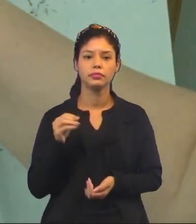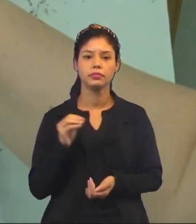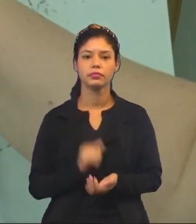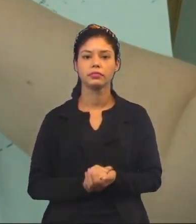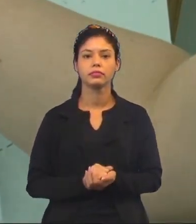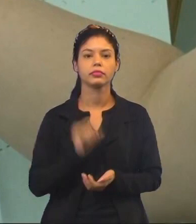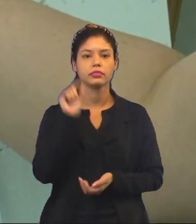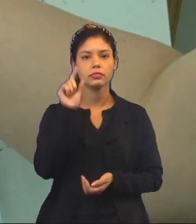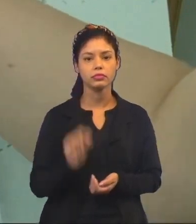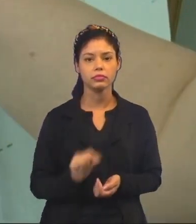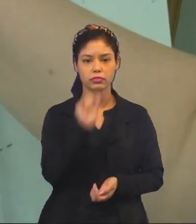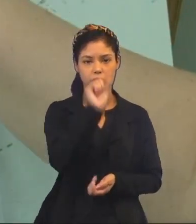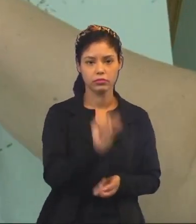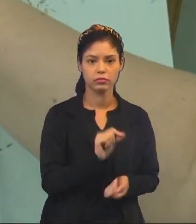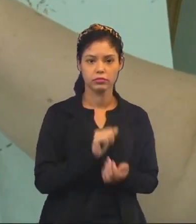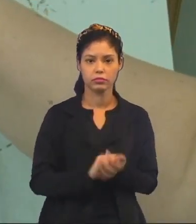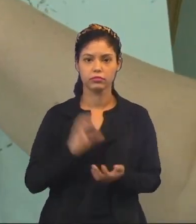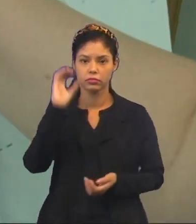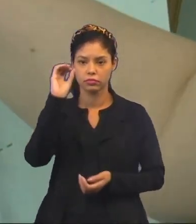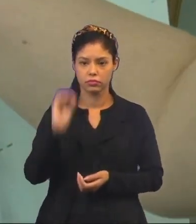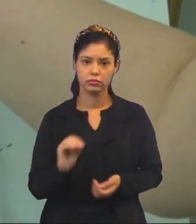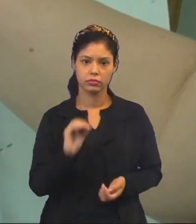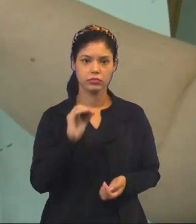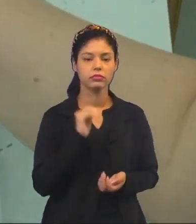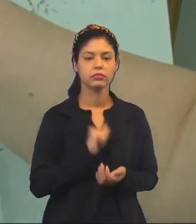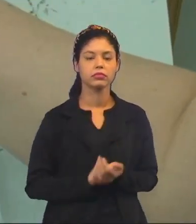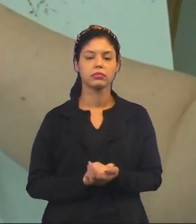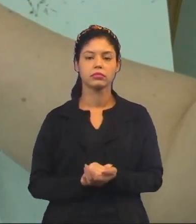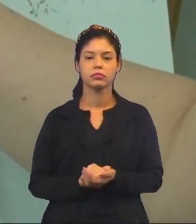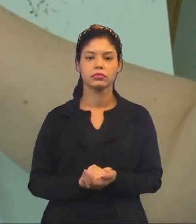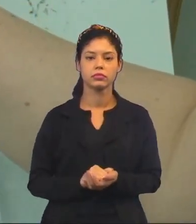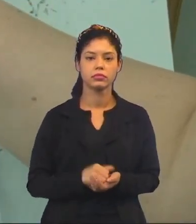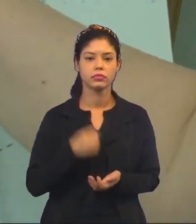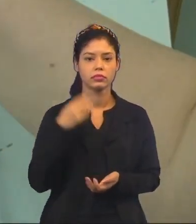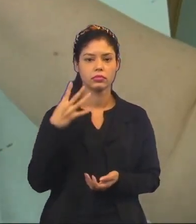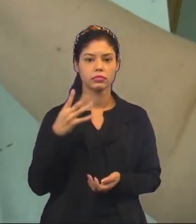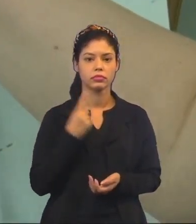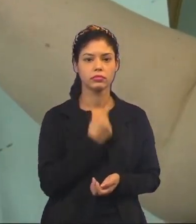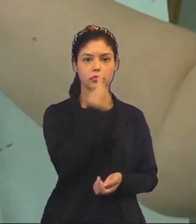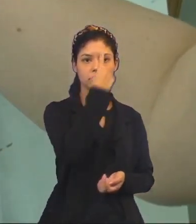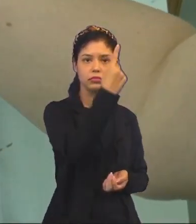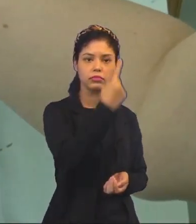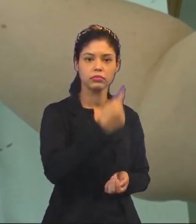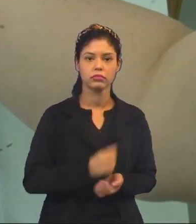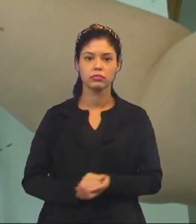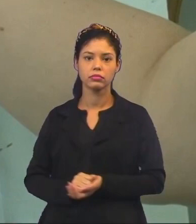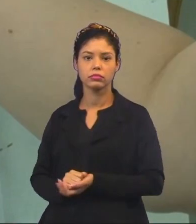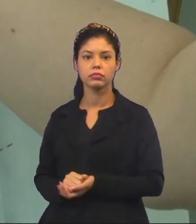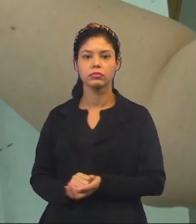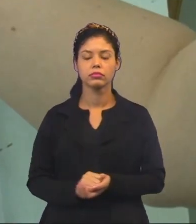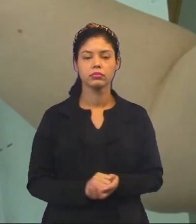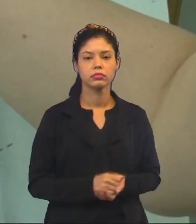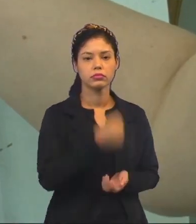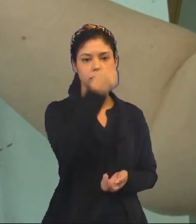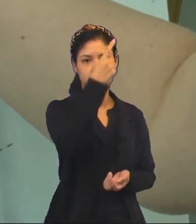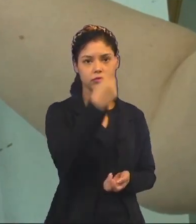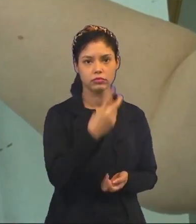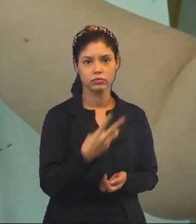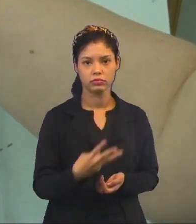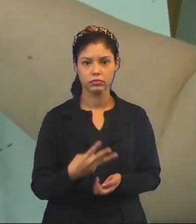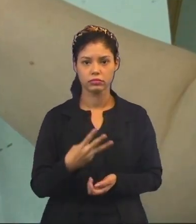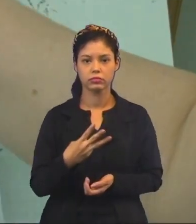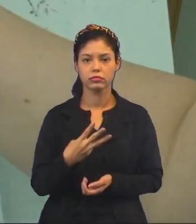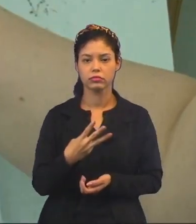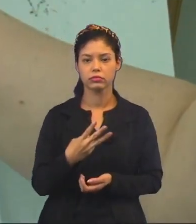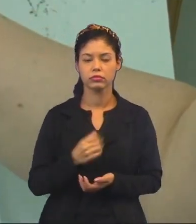170. Aí faço a adição. 0 mais 0 fica 0, 7 mais 7 fica 14 e vai 1. 1 mais